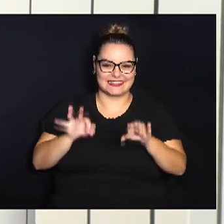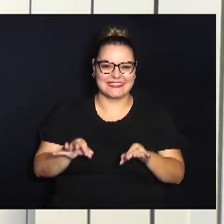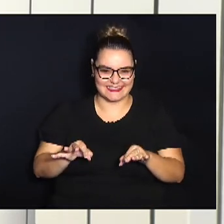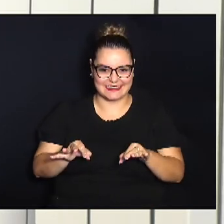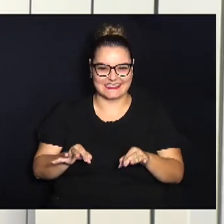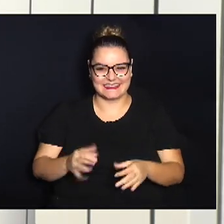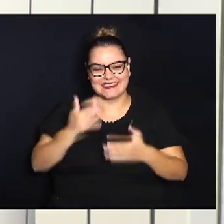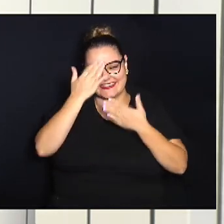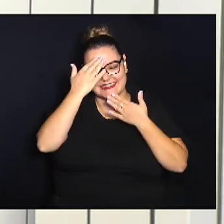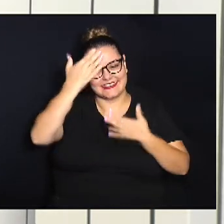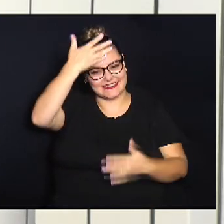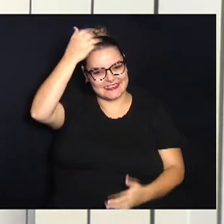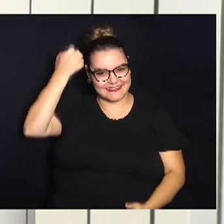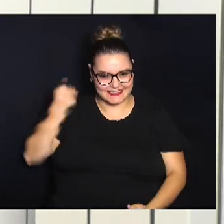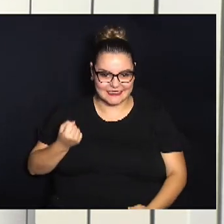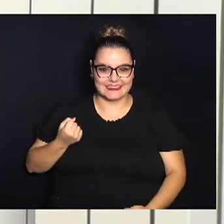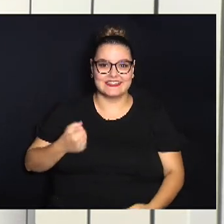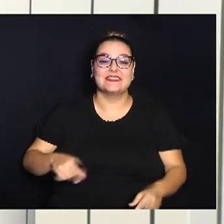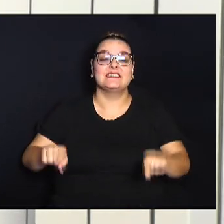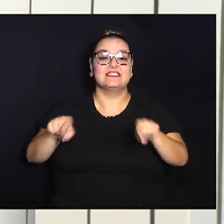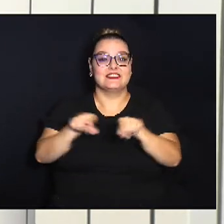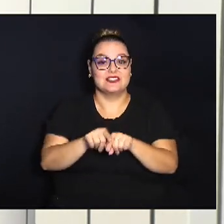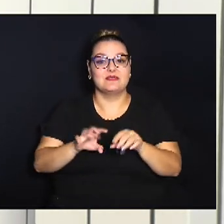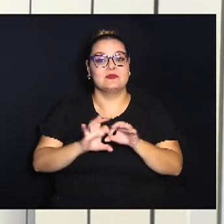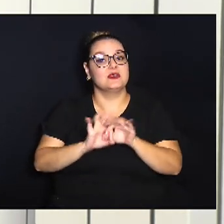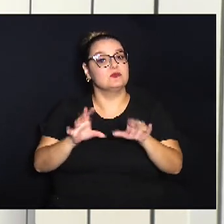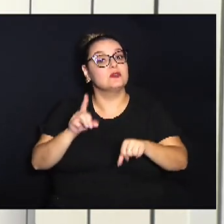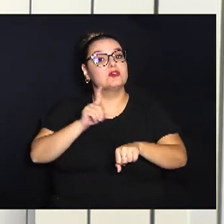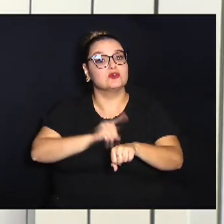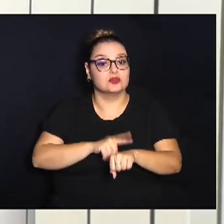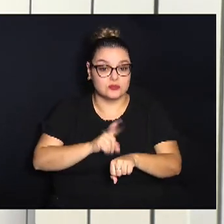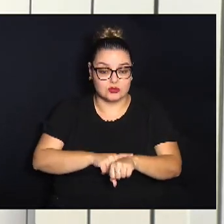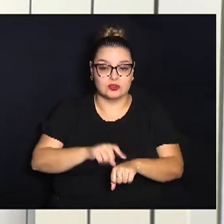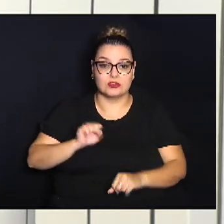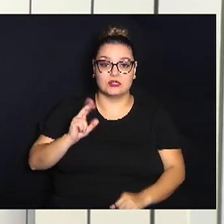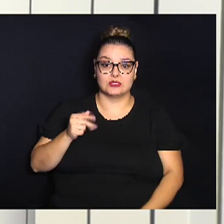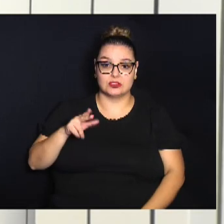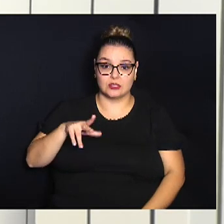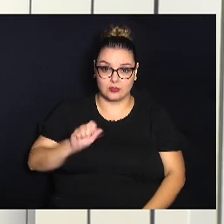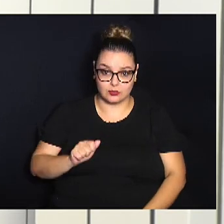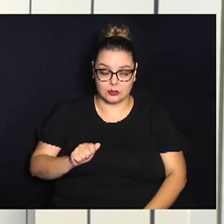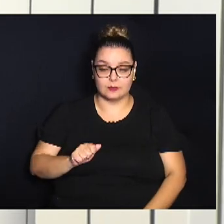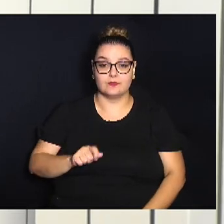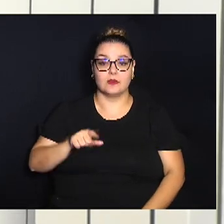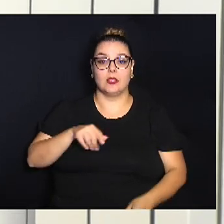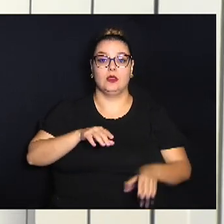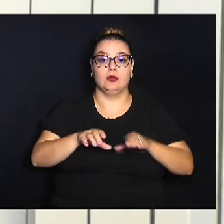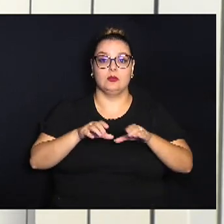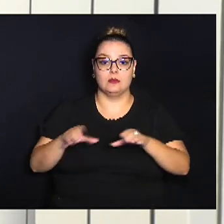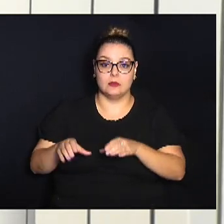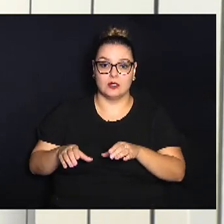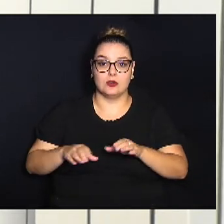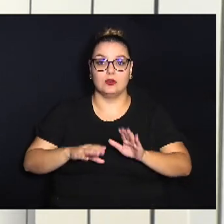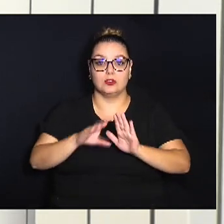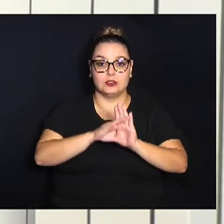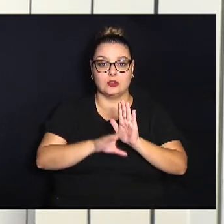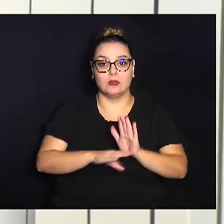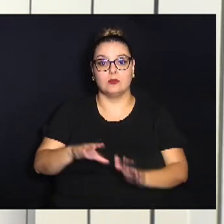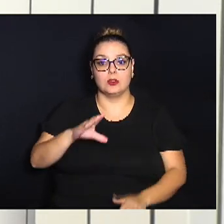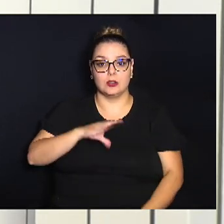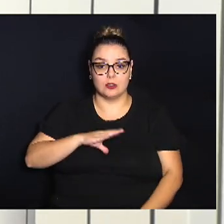obrigado, Rúbia de Oliveira. Também a disponibilidade do tempo da Shaula Vizelli, que é coordenadora do Programa Municipal